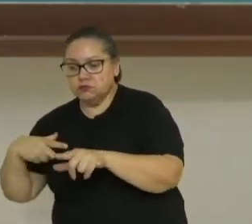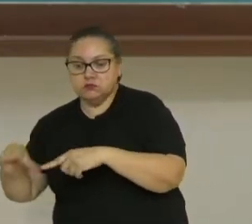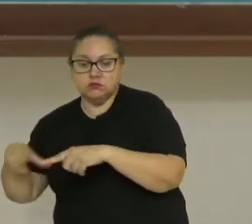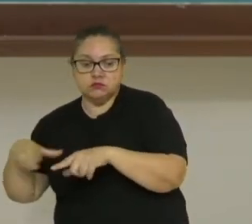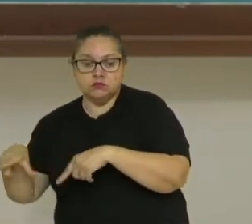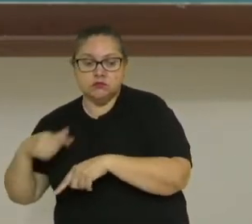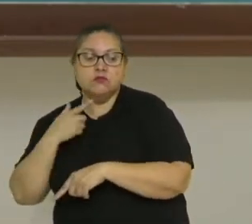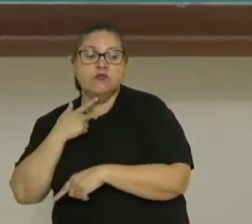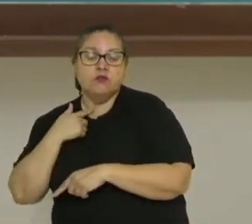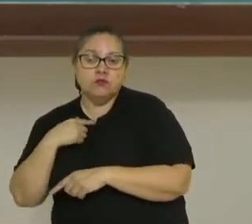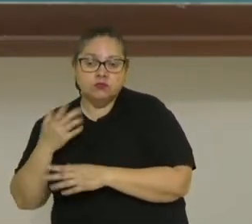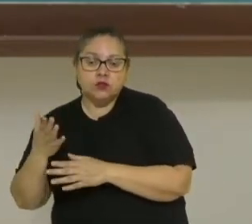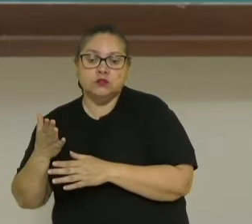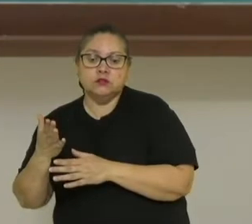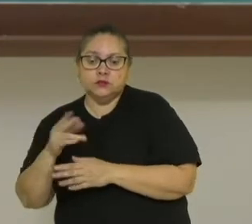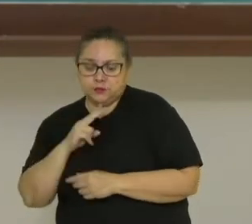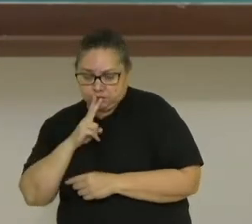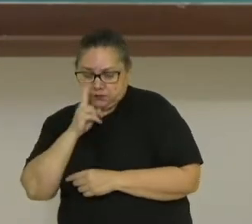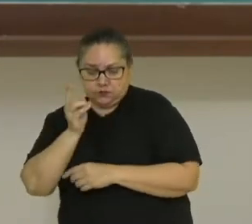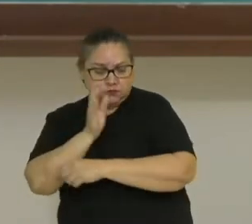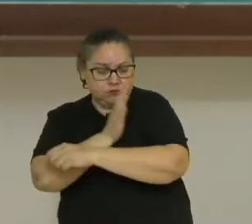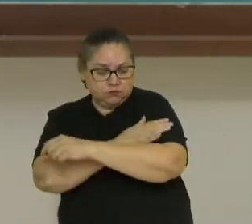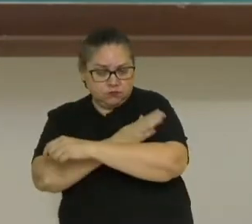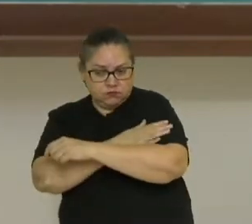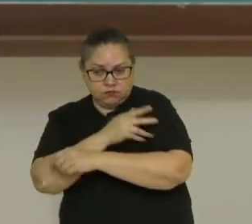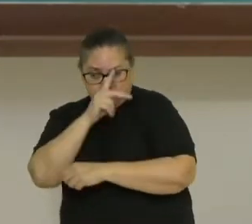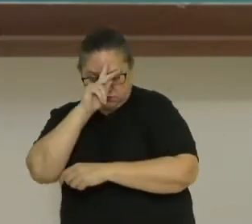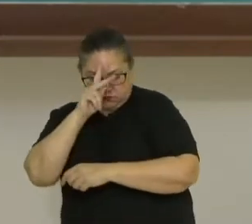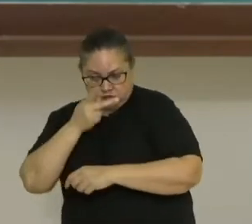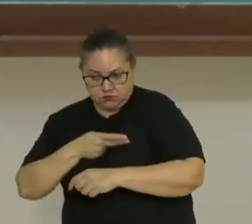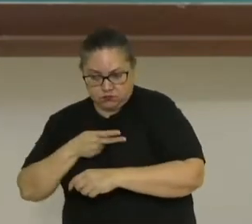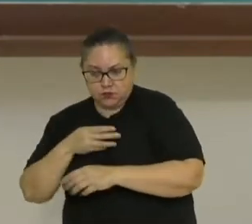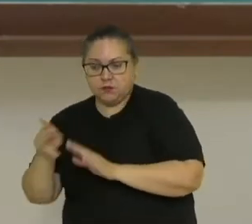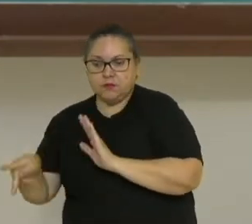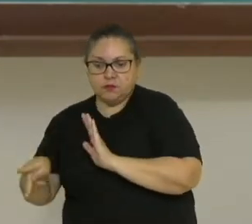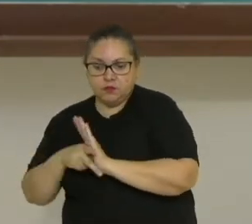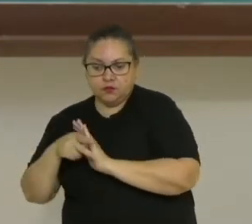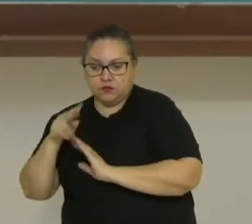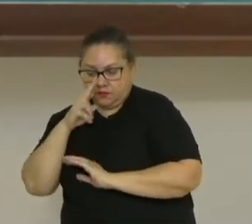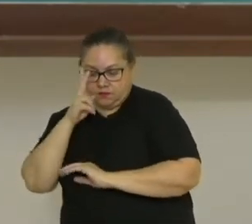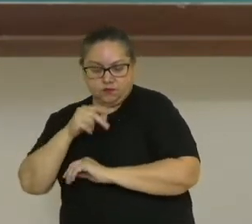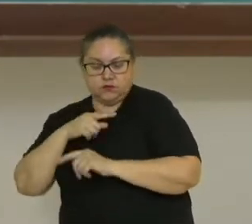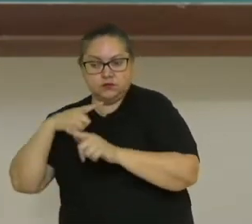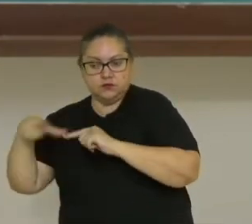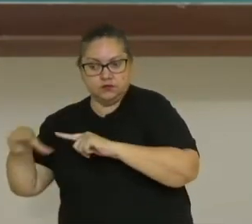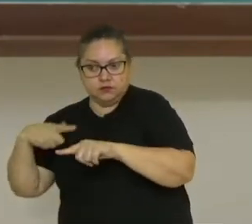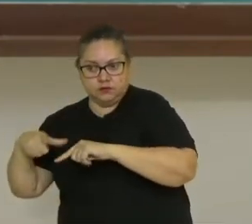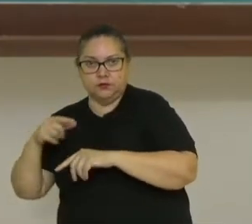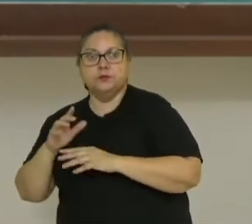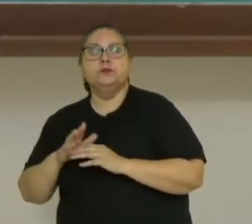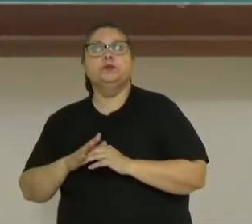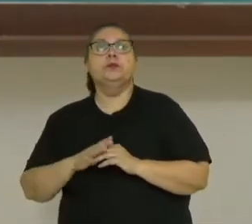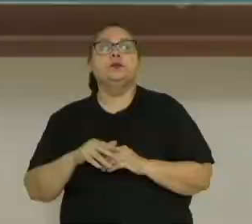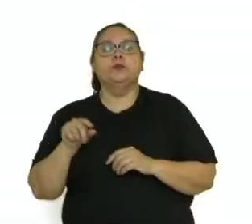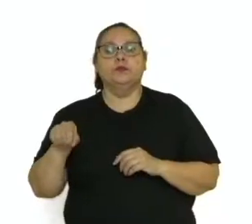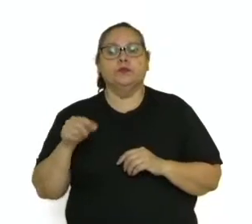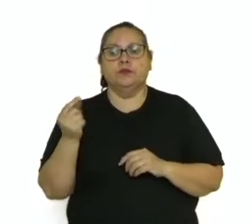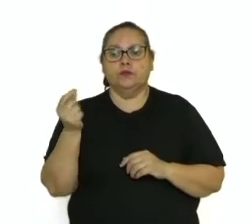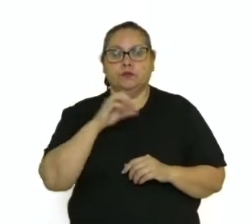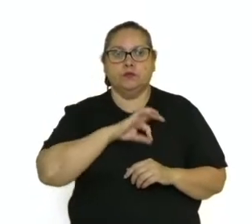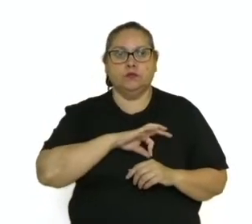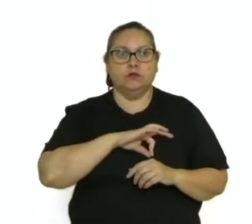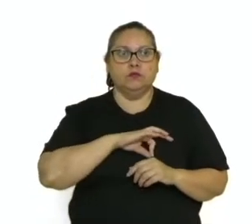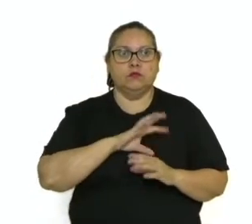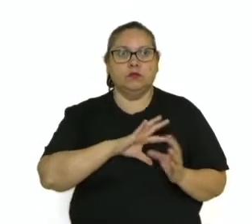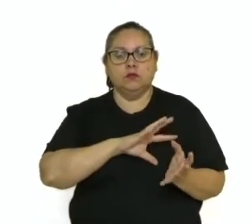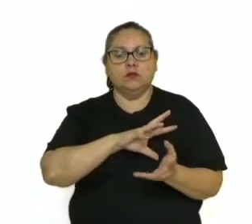da vontade e do esforço pessoal, ou seja, da própria força de trabalho. Bem, conquistando